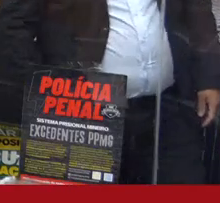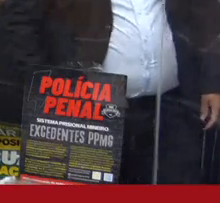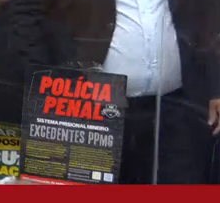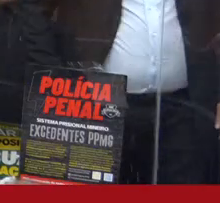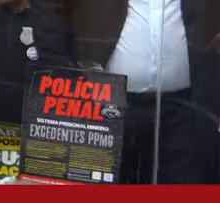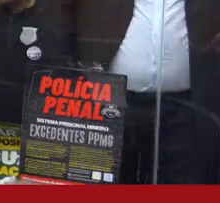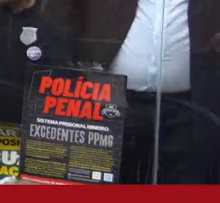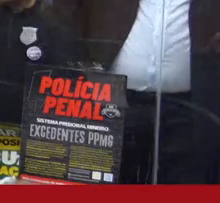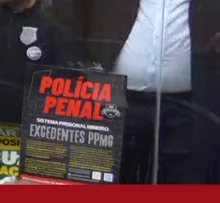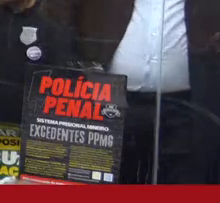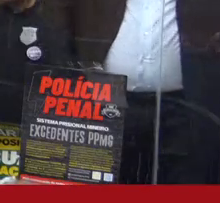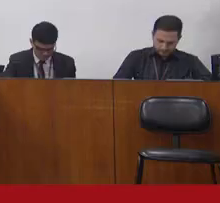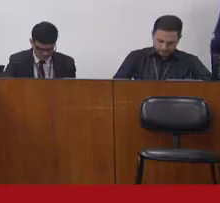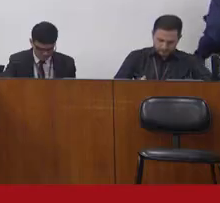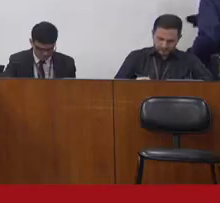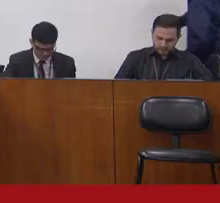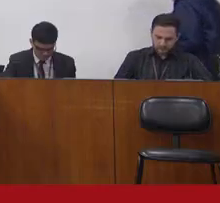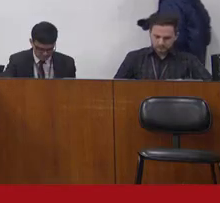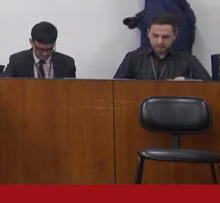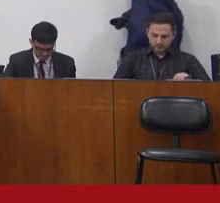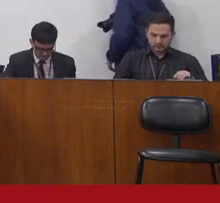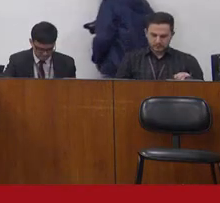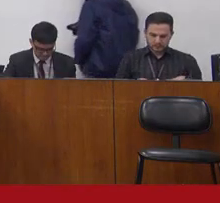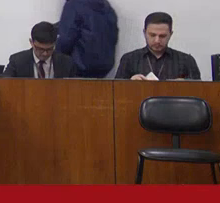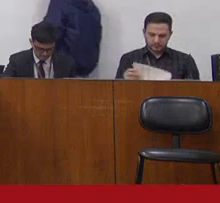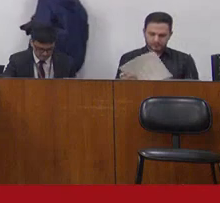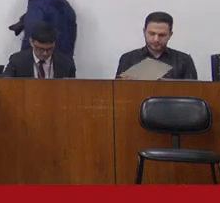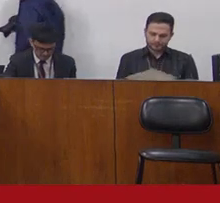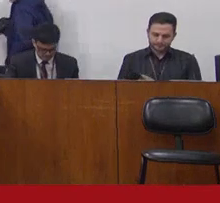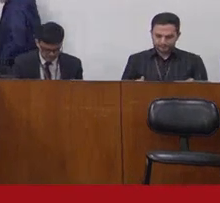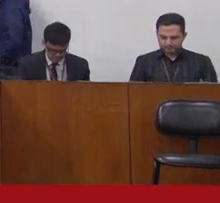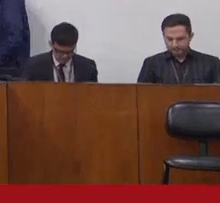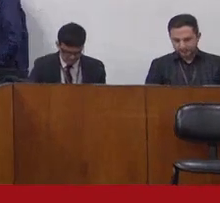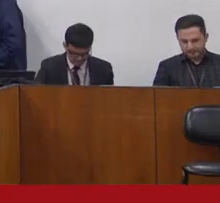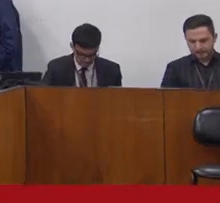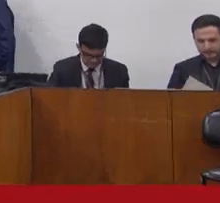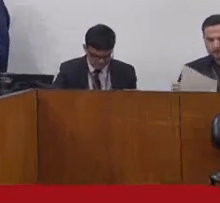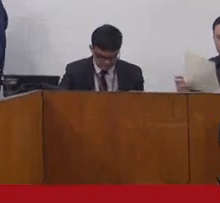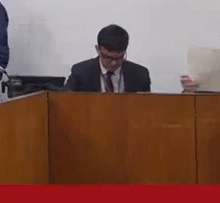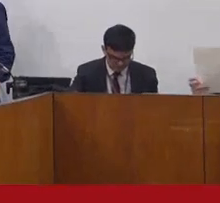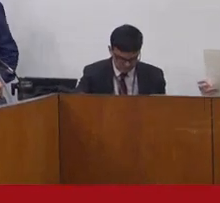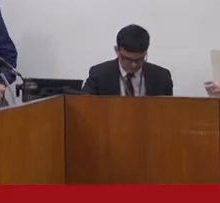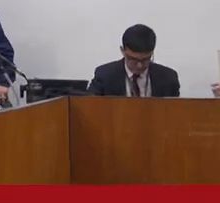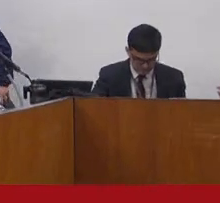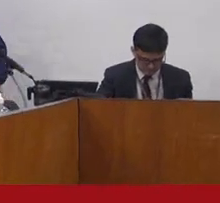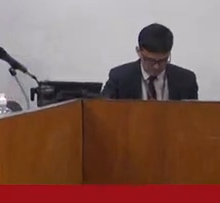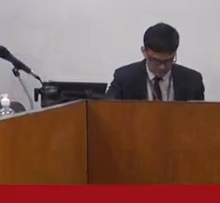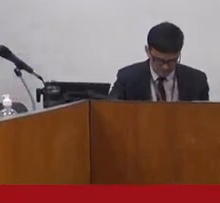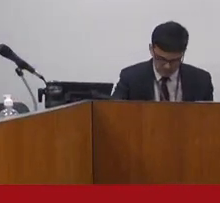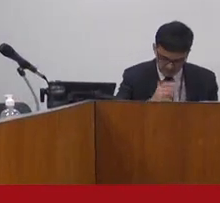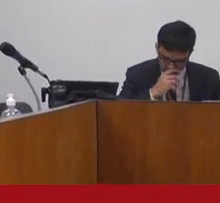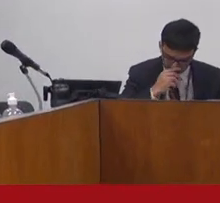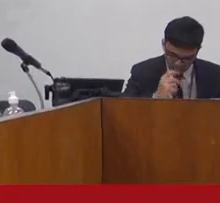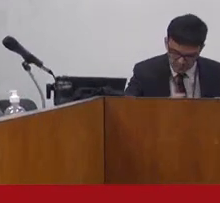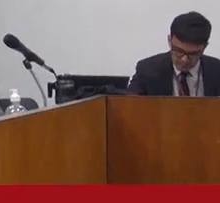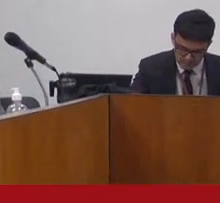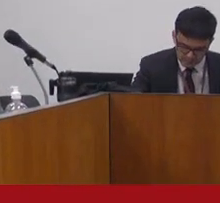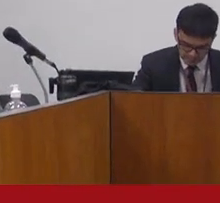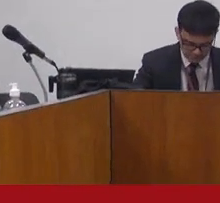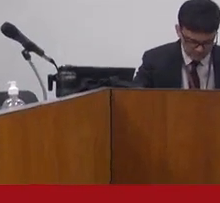que estão fazendo parte dessa audiência pública nessa tarde, incluindo também os secretários de